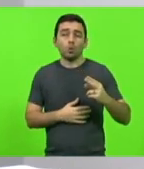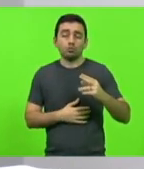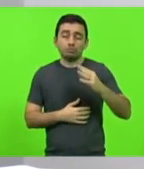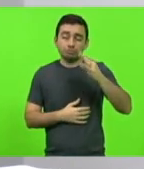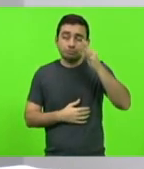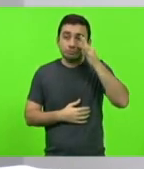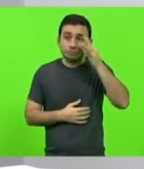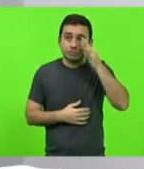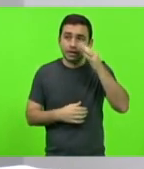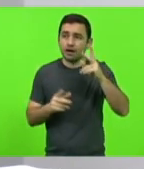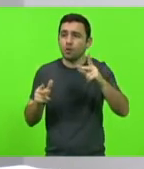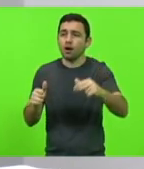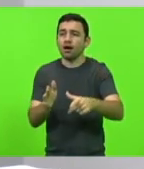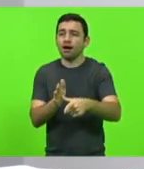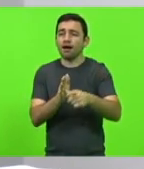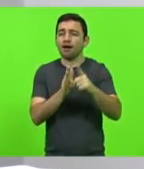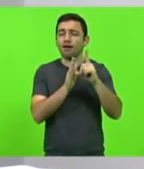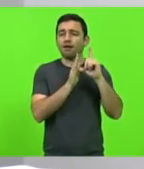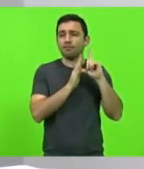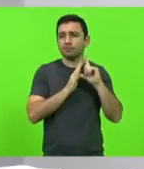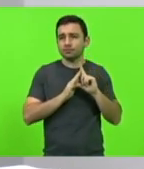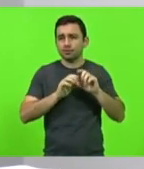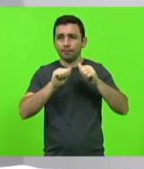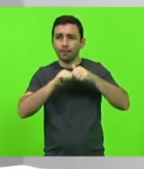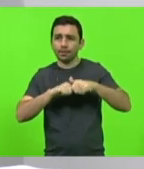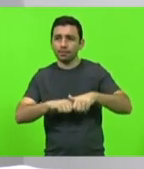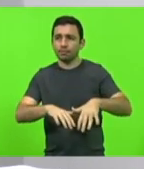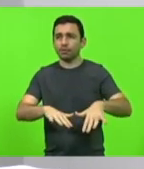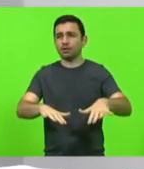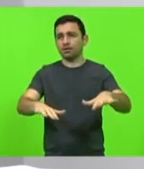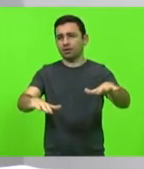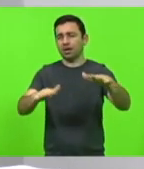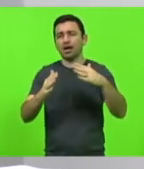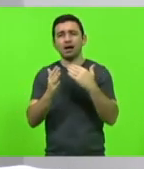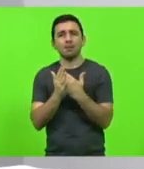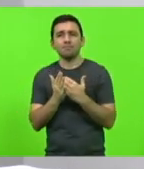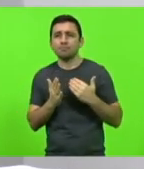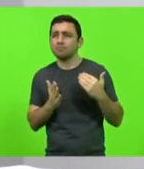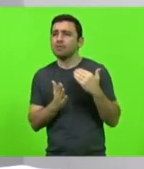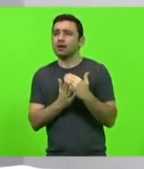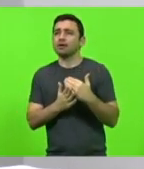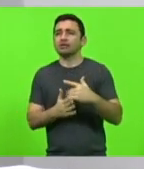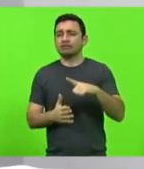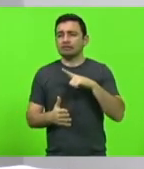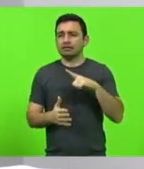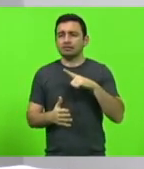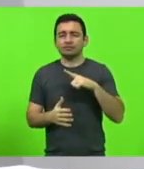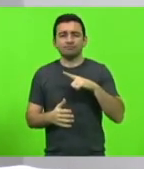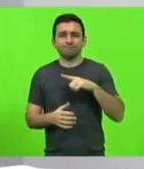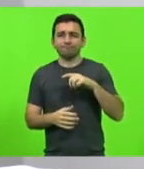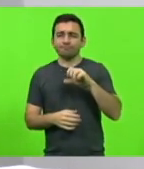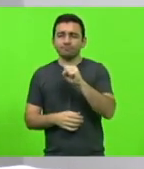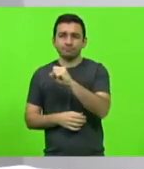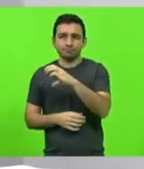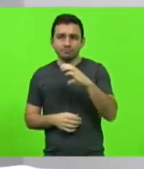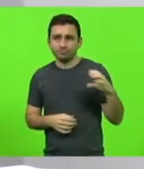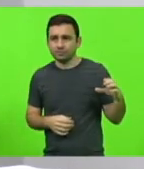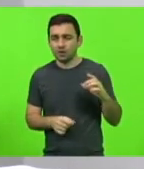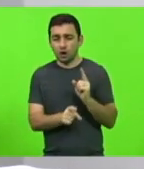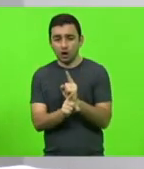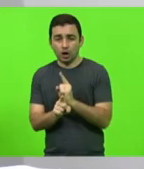como era antes da pandemia levando-nos mais em todos os rincões de Santa Catarina e com